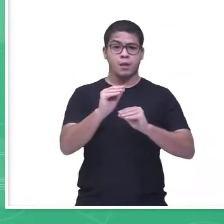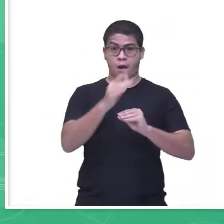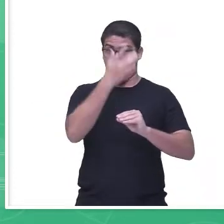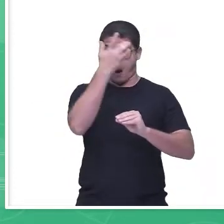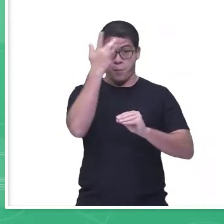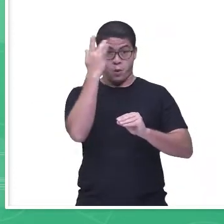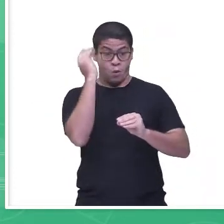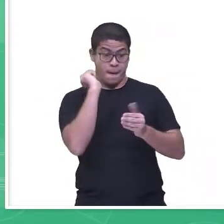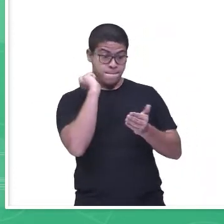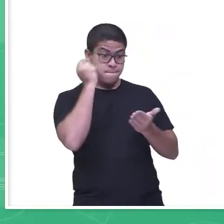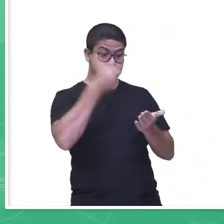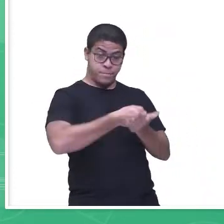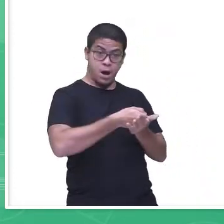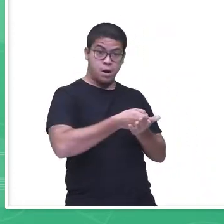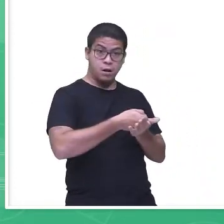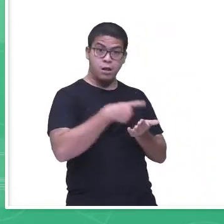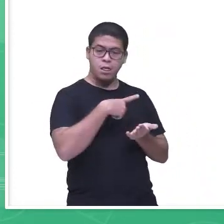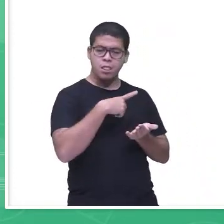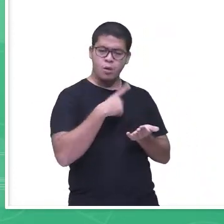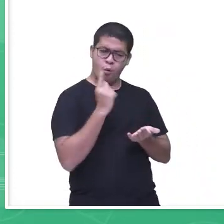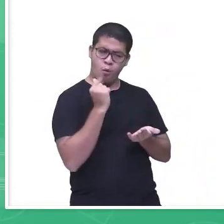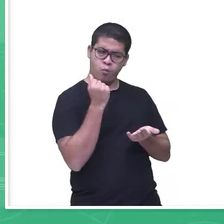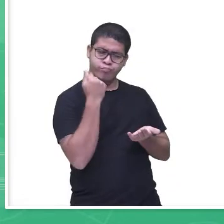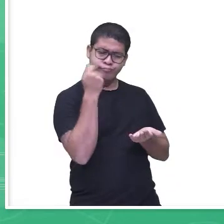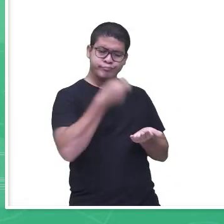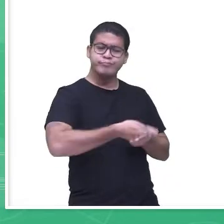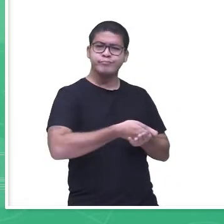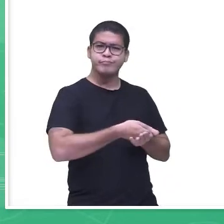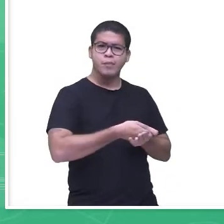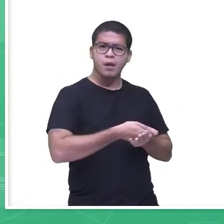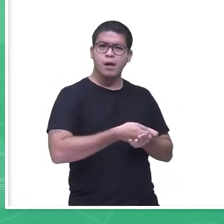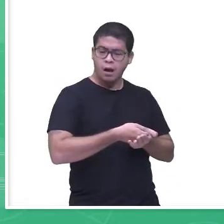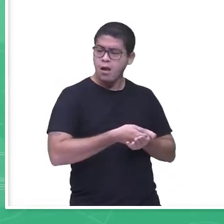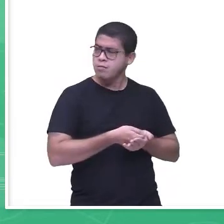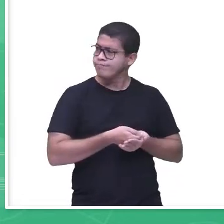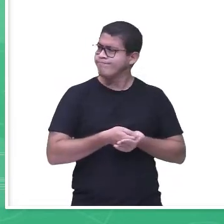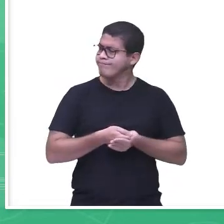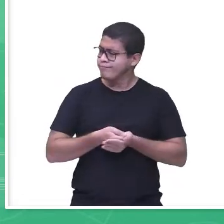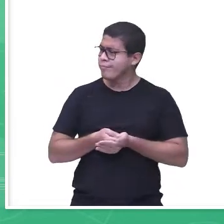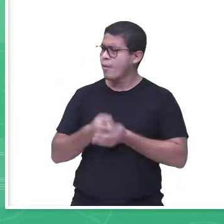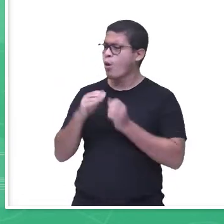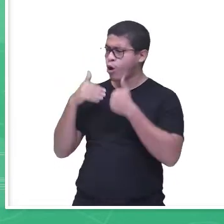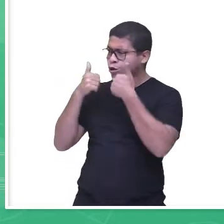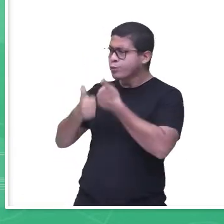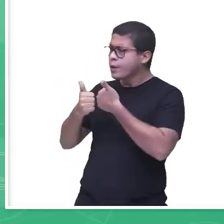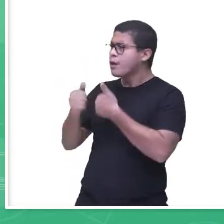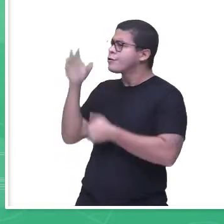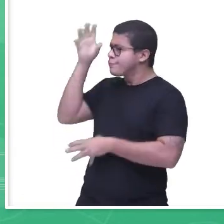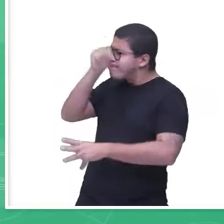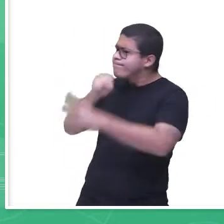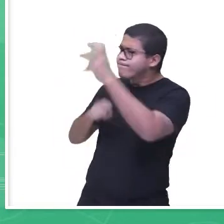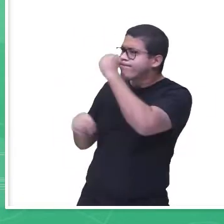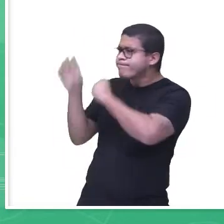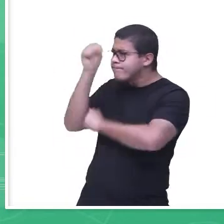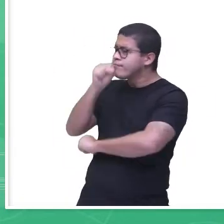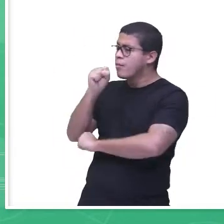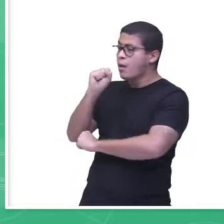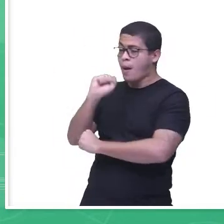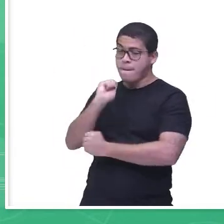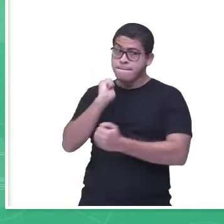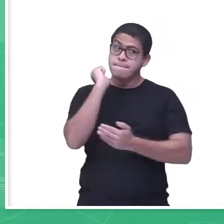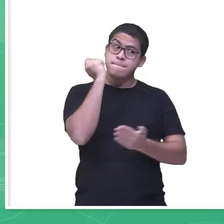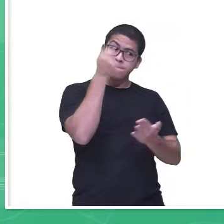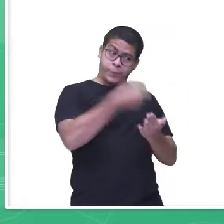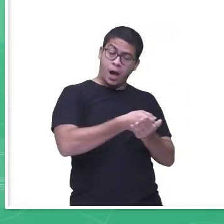Ou seja, eu tinha que pagar para aprender. É interessante isso. Qual era a ideia? O que os